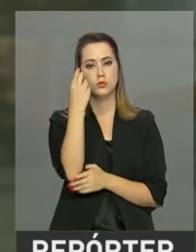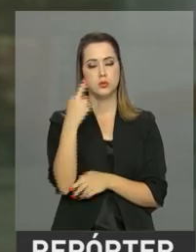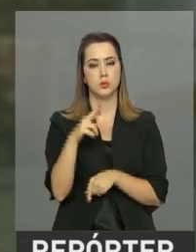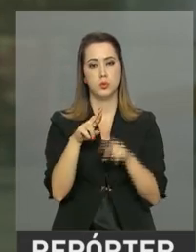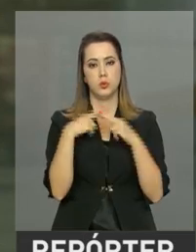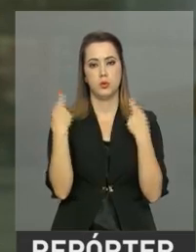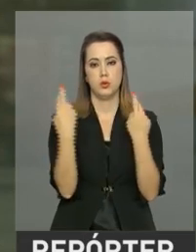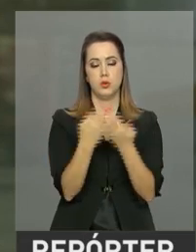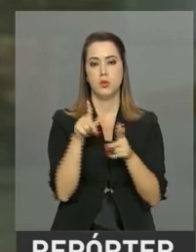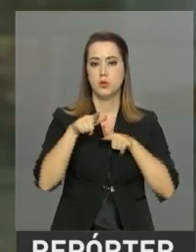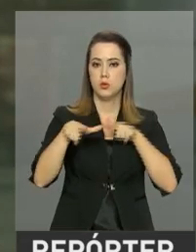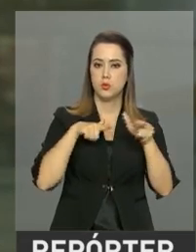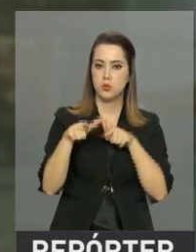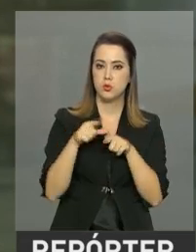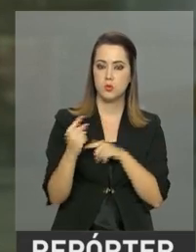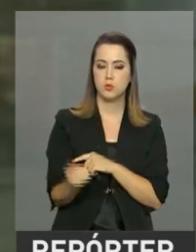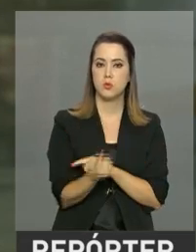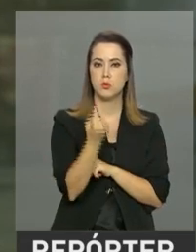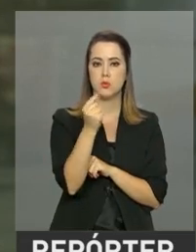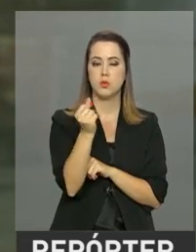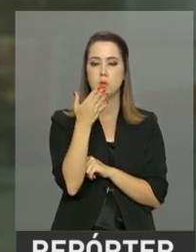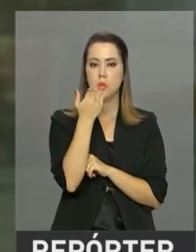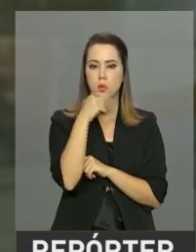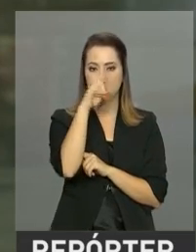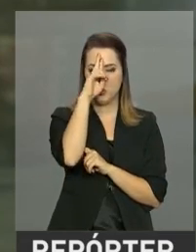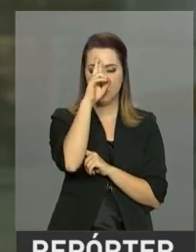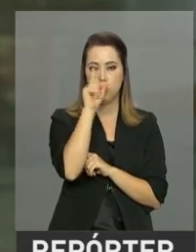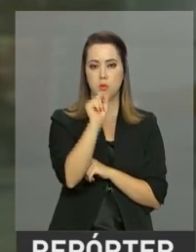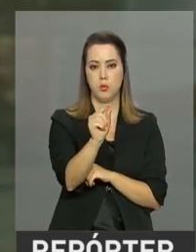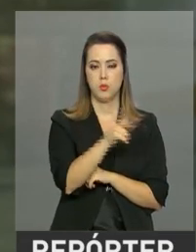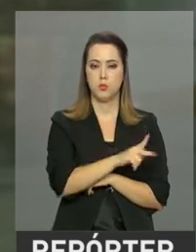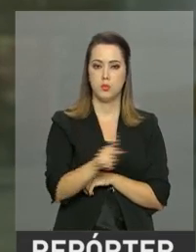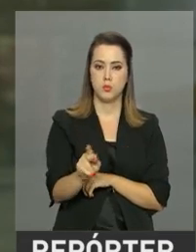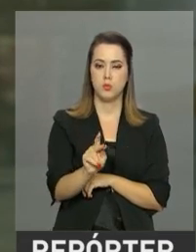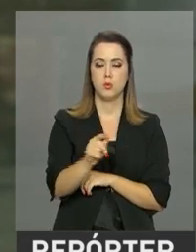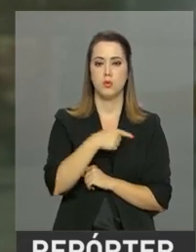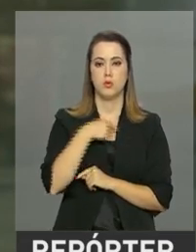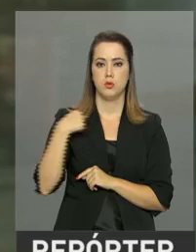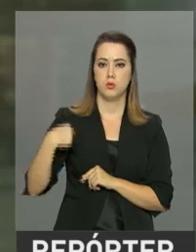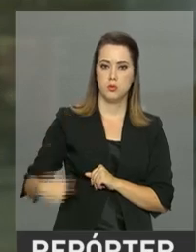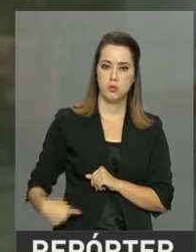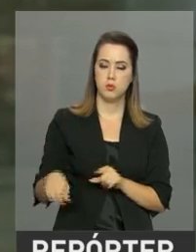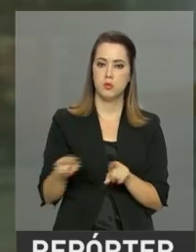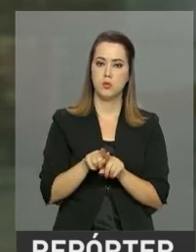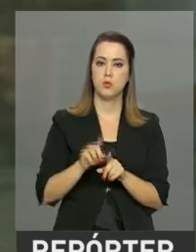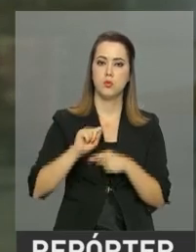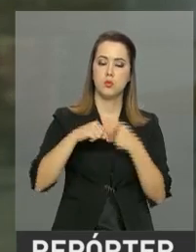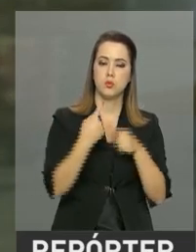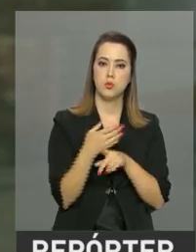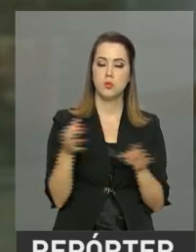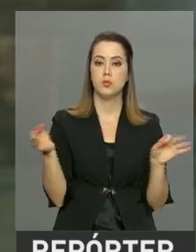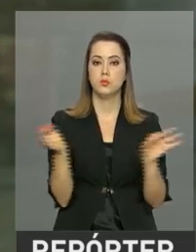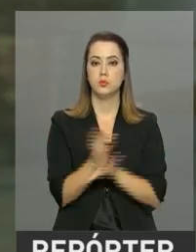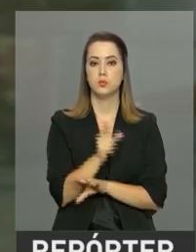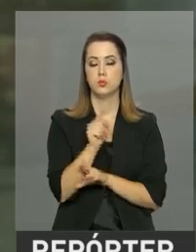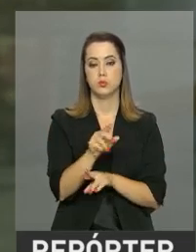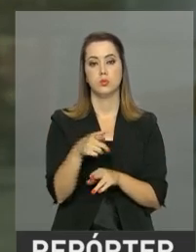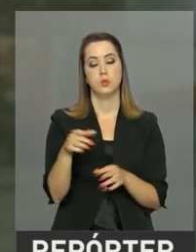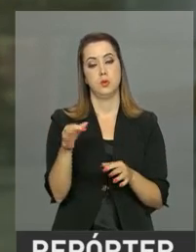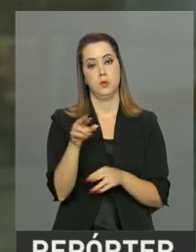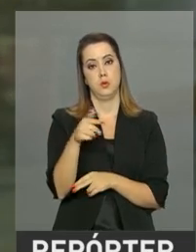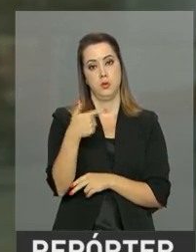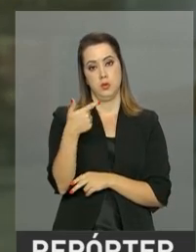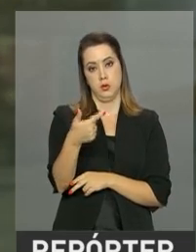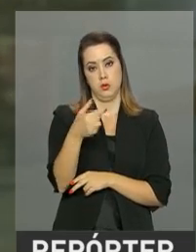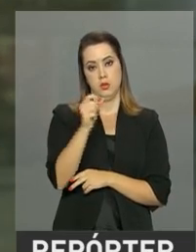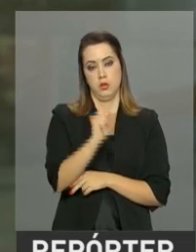trabalho, incluindo uma delas sendo um almoço também oferecido pelo presidente chinês, o encerramento da cúpula do G20